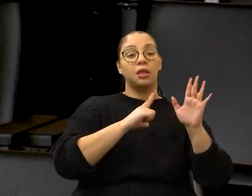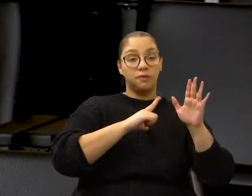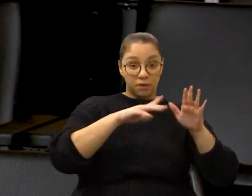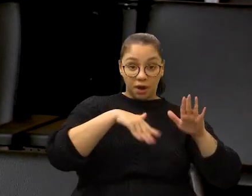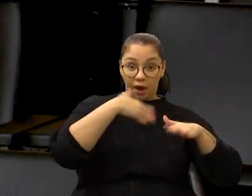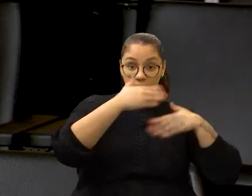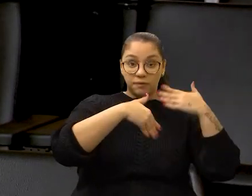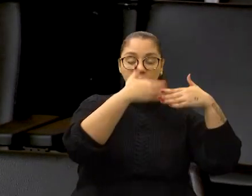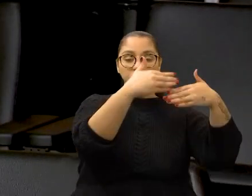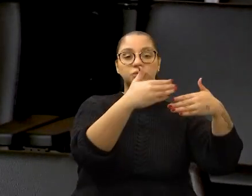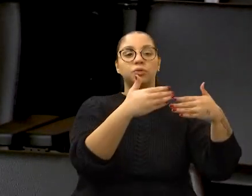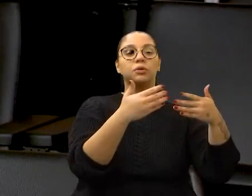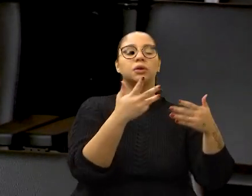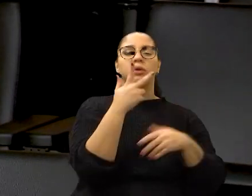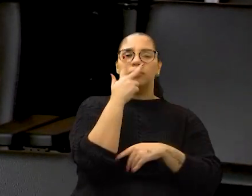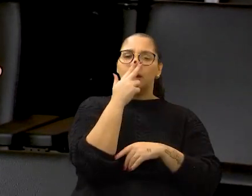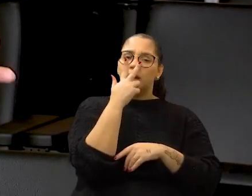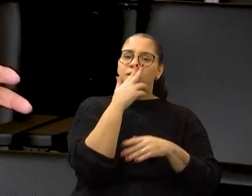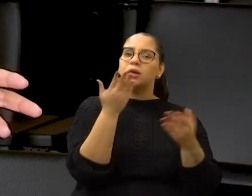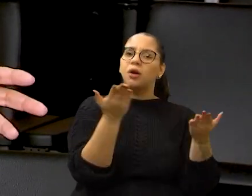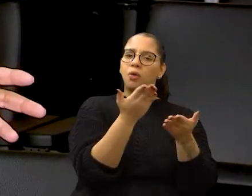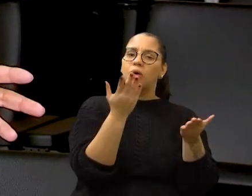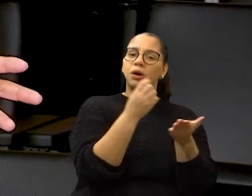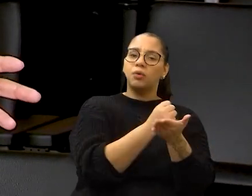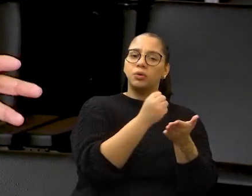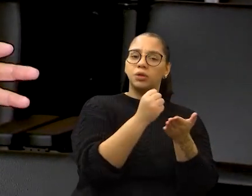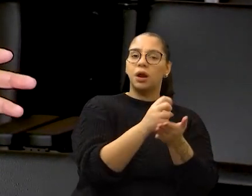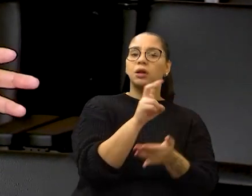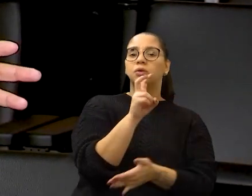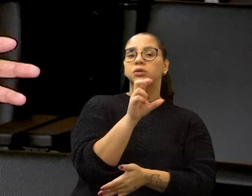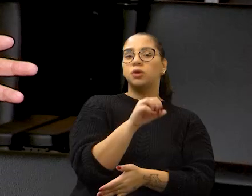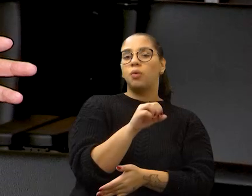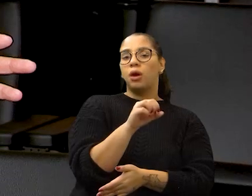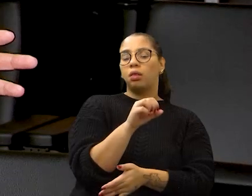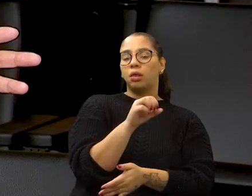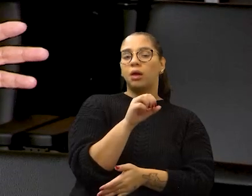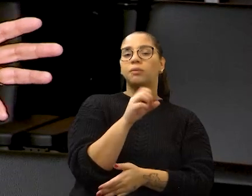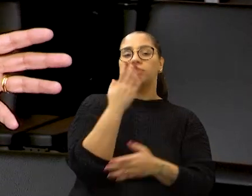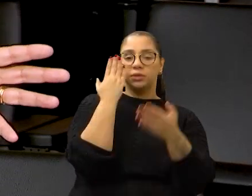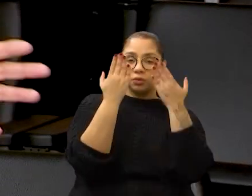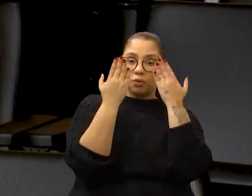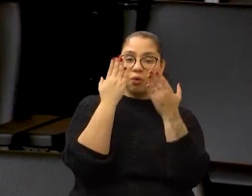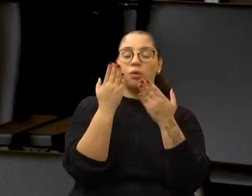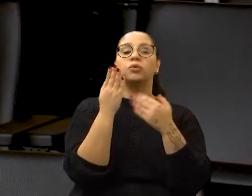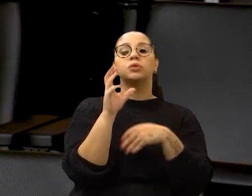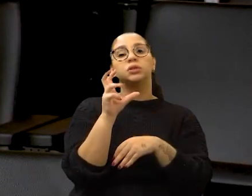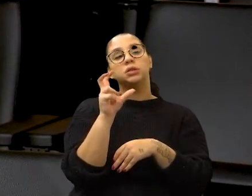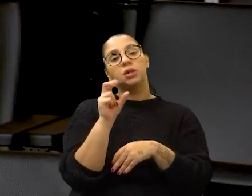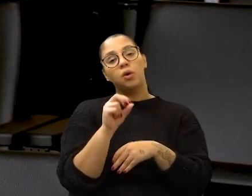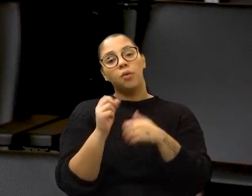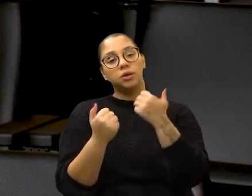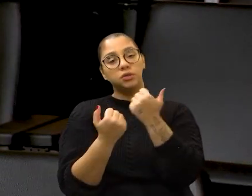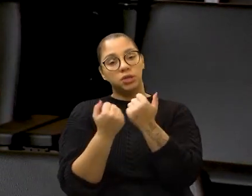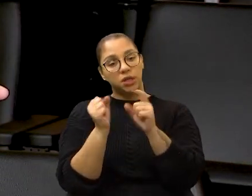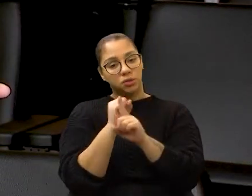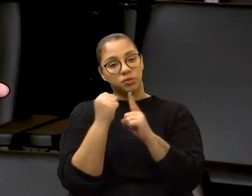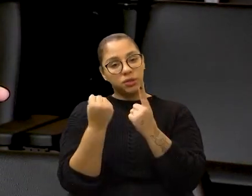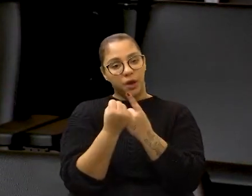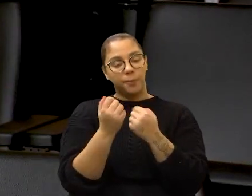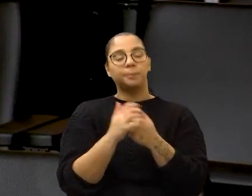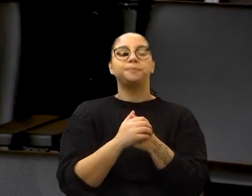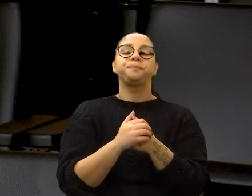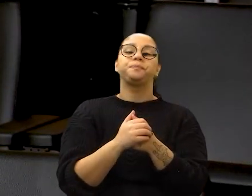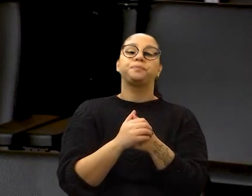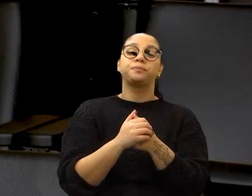avançou e agora parece que vão ser contratados 50 psicólogos e 50 assistentes